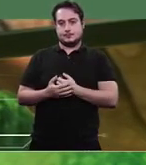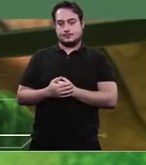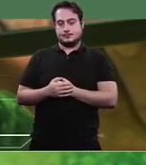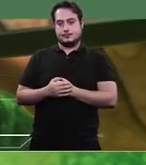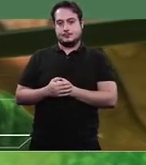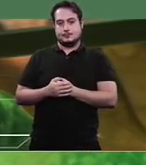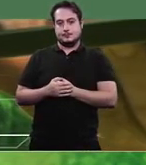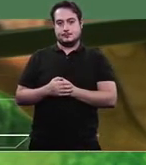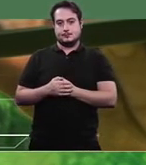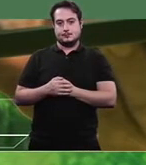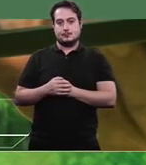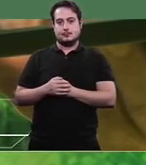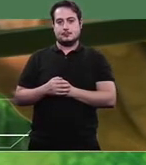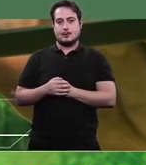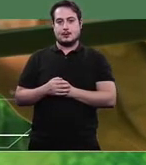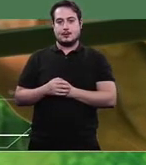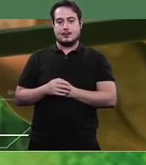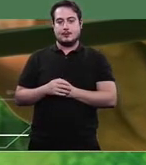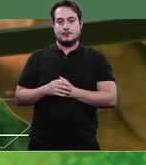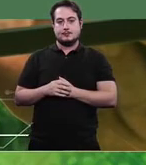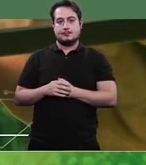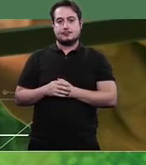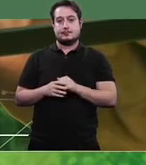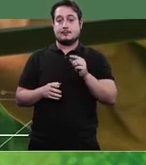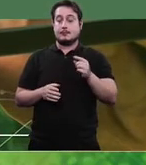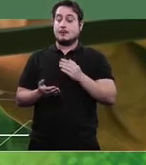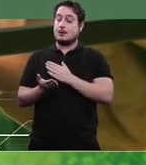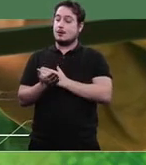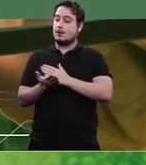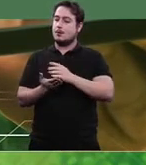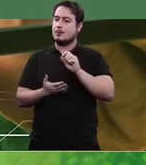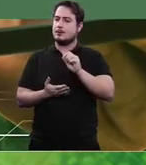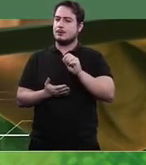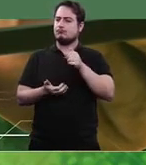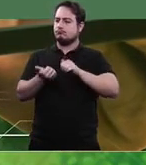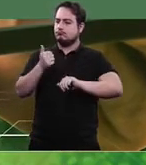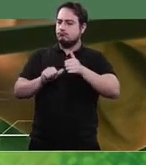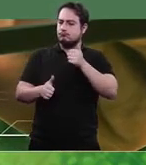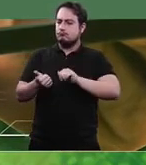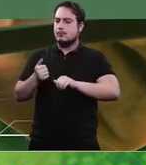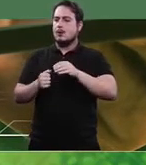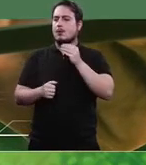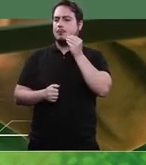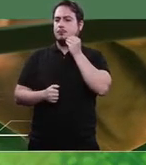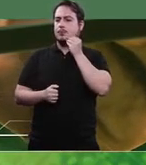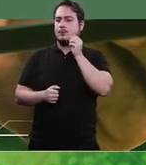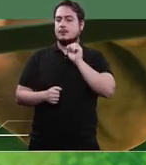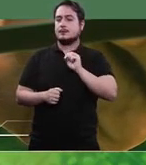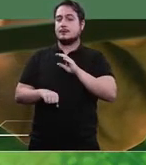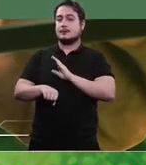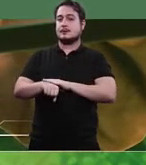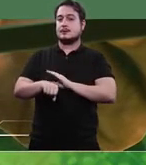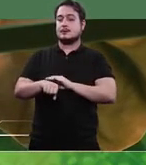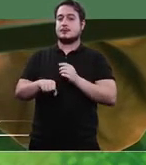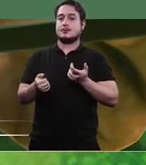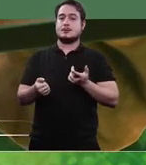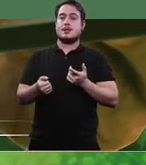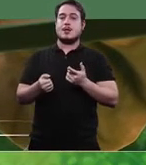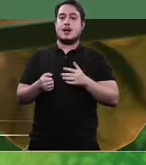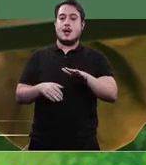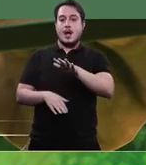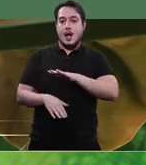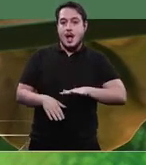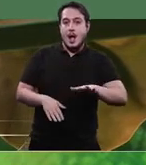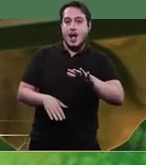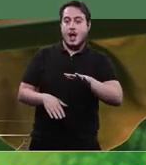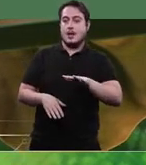Pode passar? E aí a gente começa a analisar um pouco essas oportunidades em termos de mercados, de países em